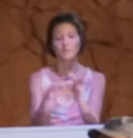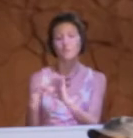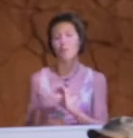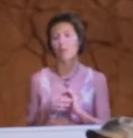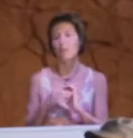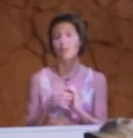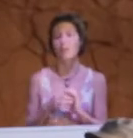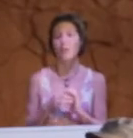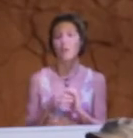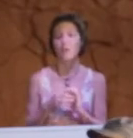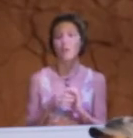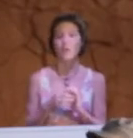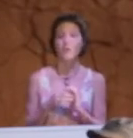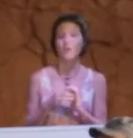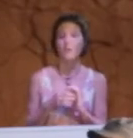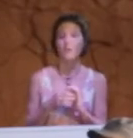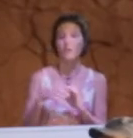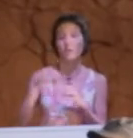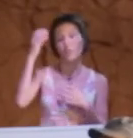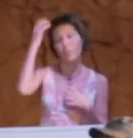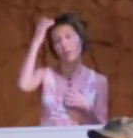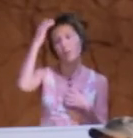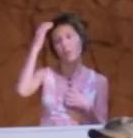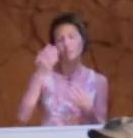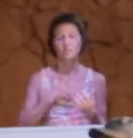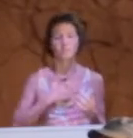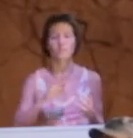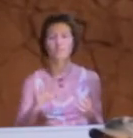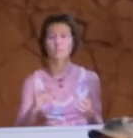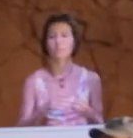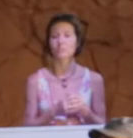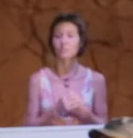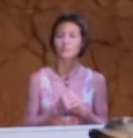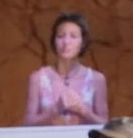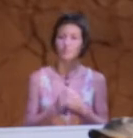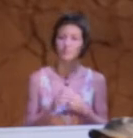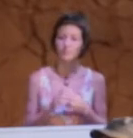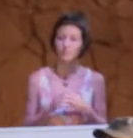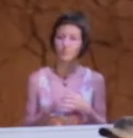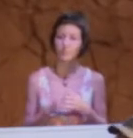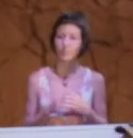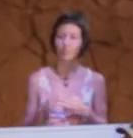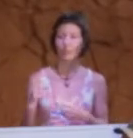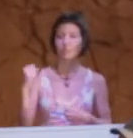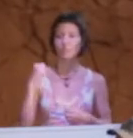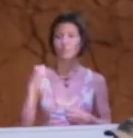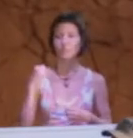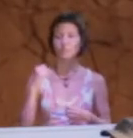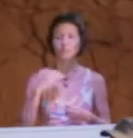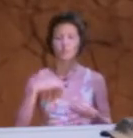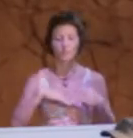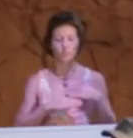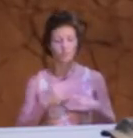ele sabe que a força é mais forte quando ela vem de dentro. Porque a força física, ela